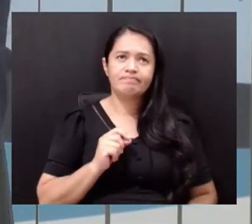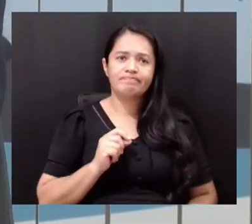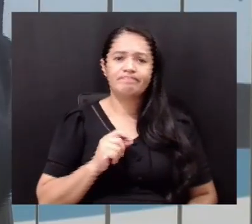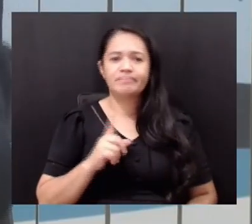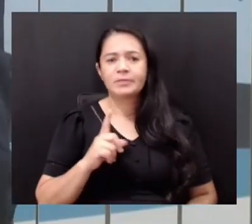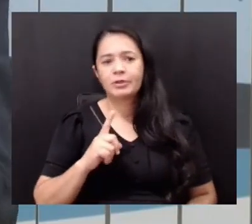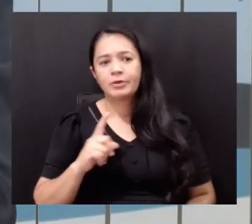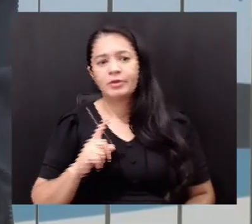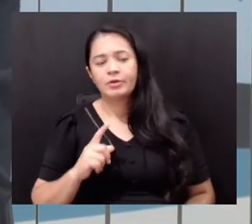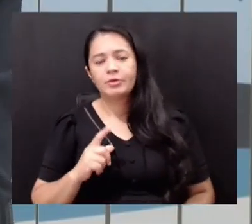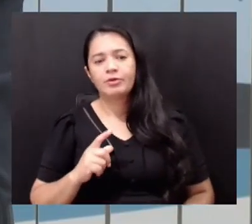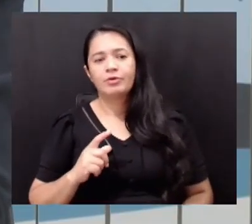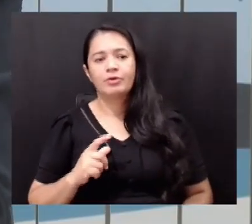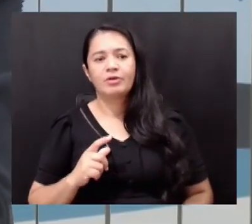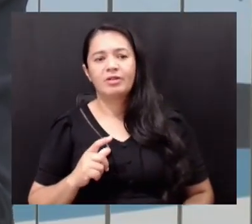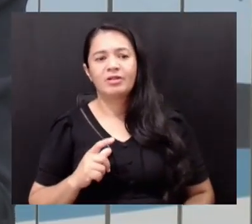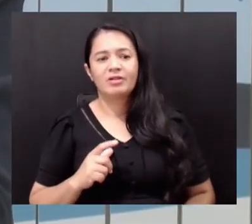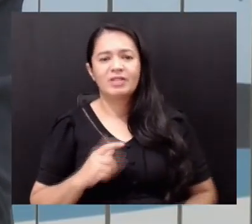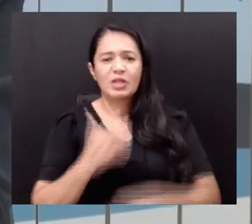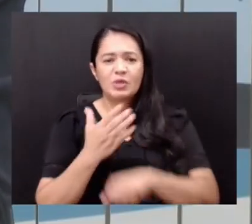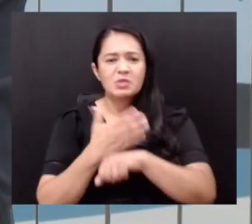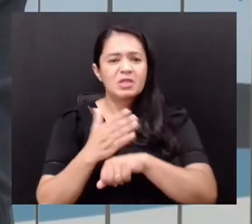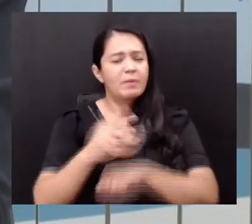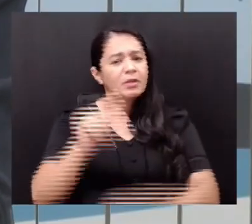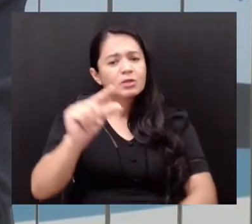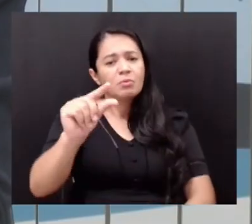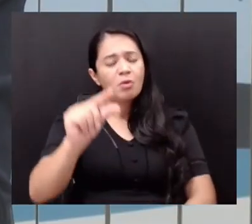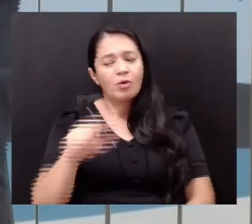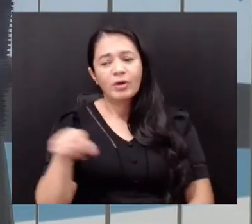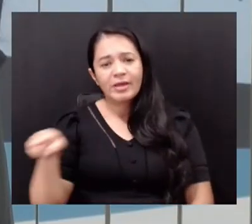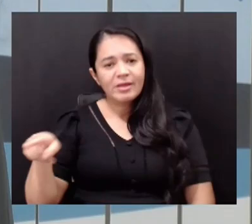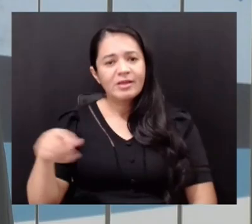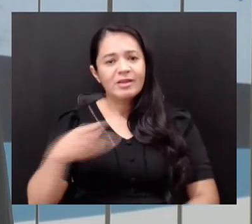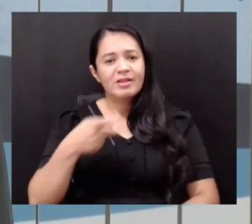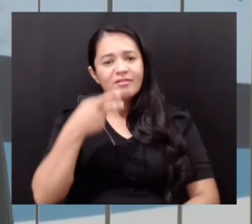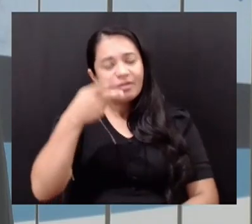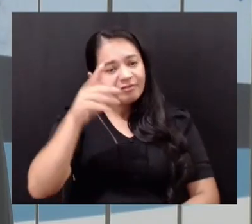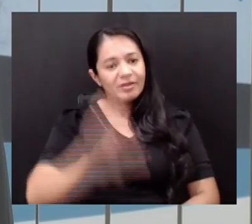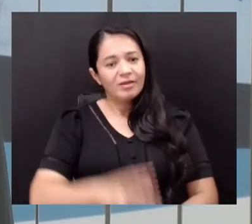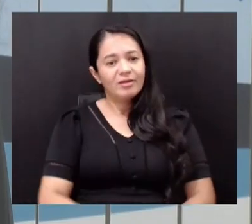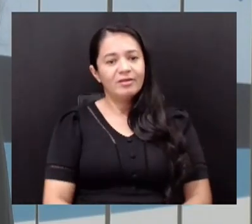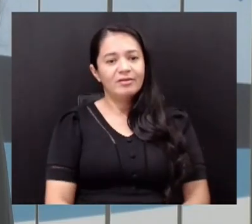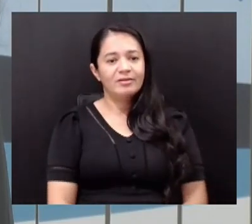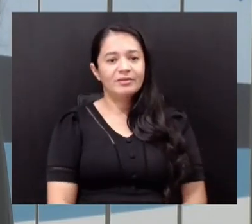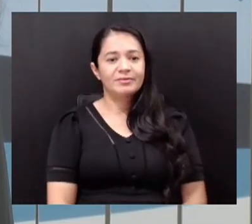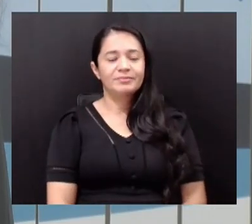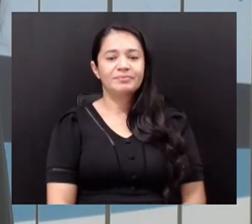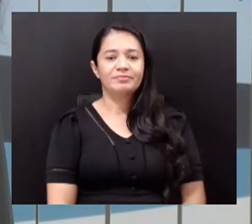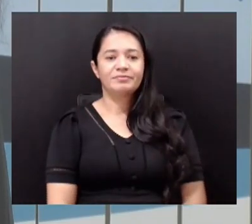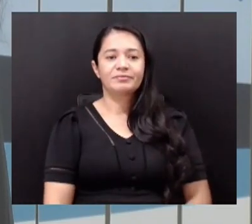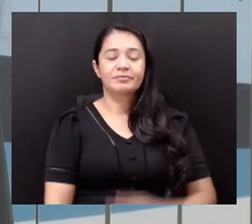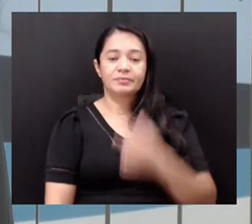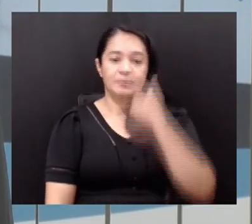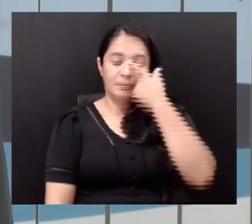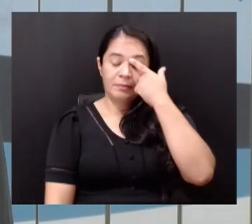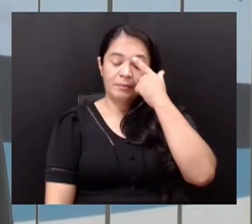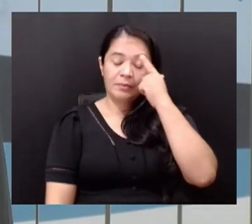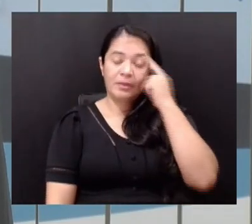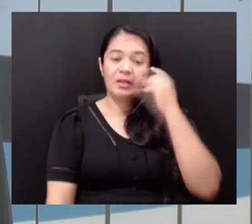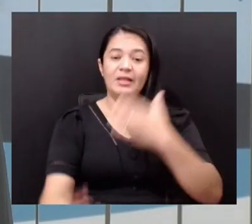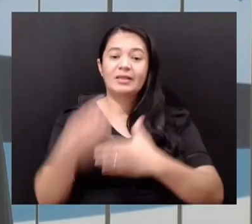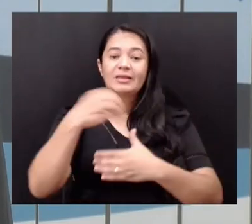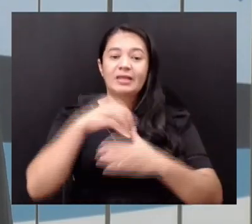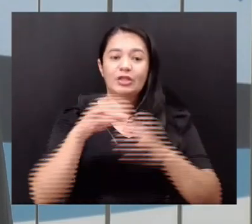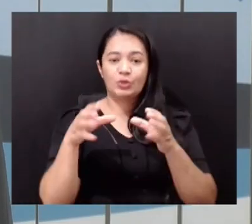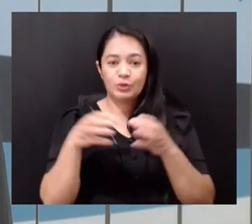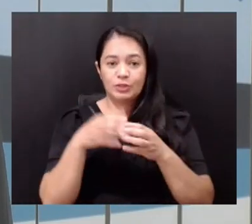eu tenho pouco treinamento. Ele vai colocar isso também, né? Então, dentro desses riscos, Você tem